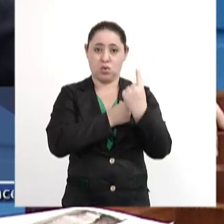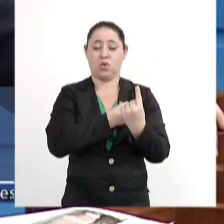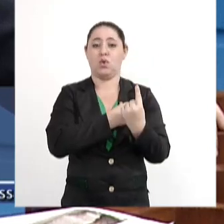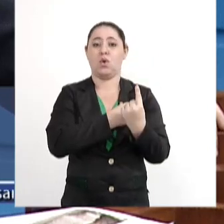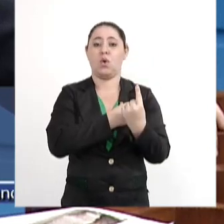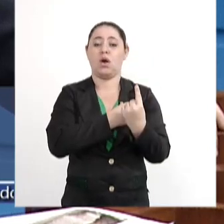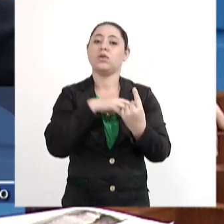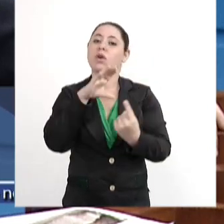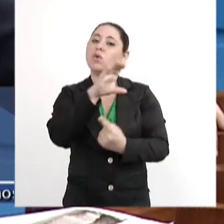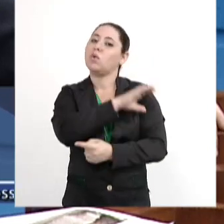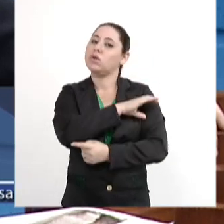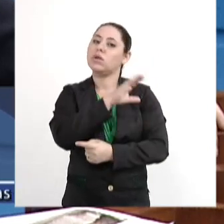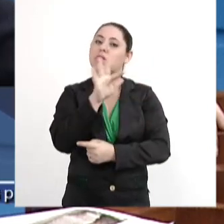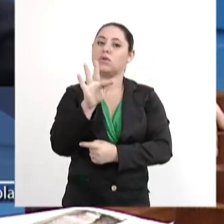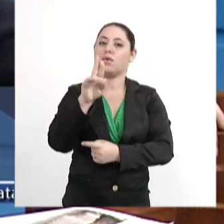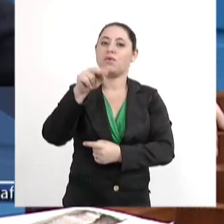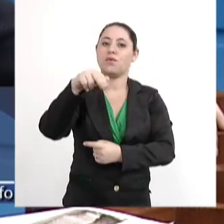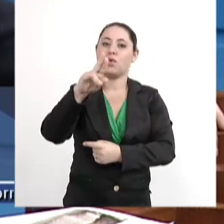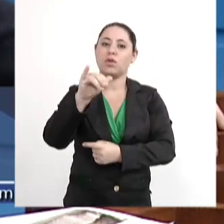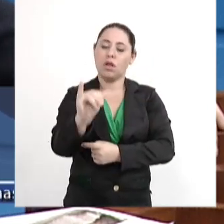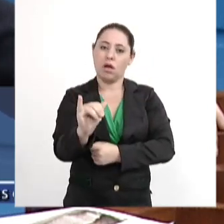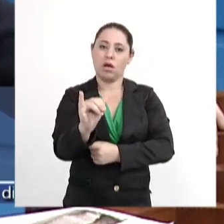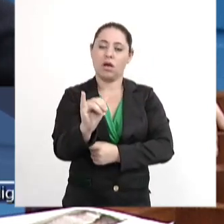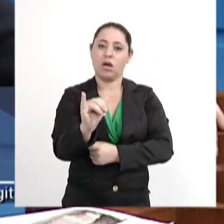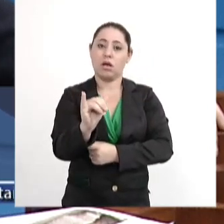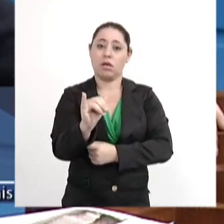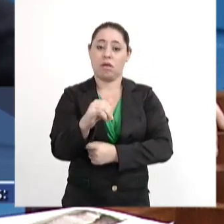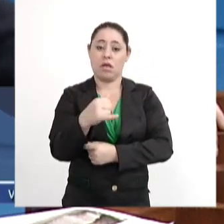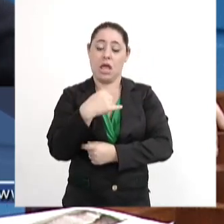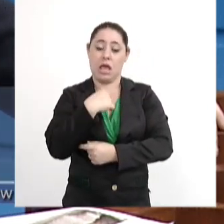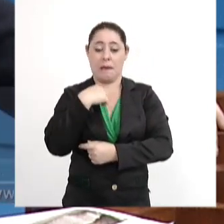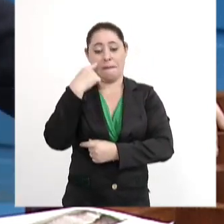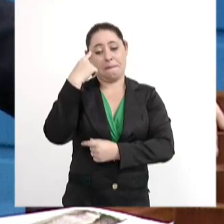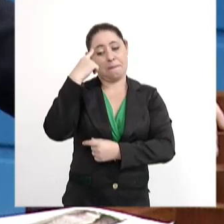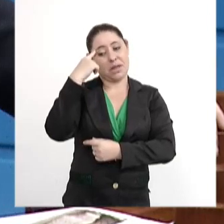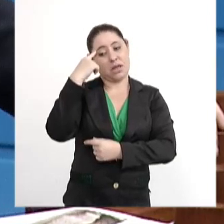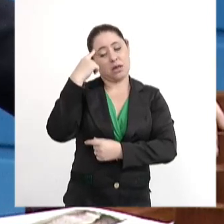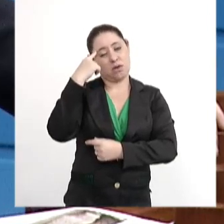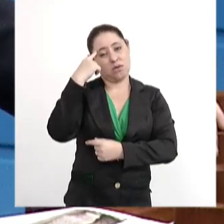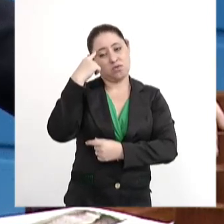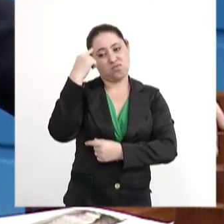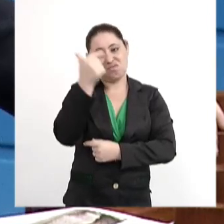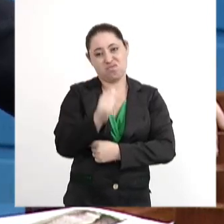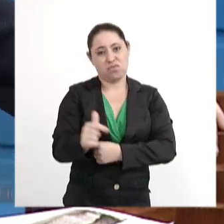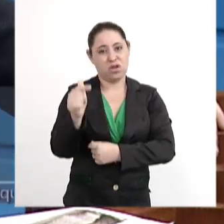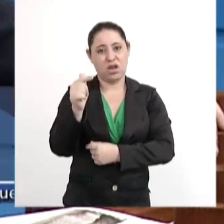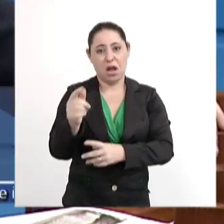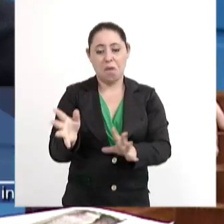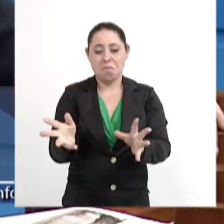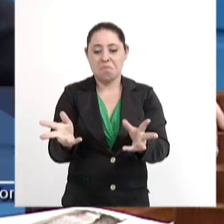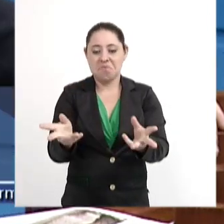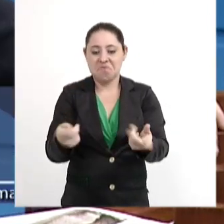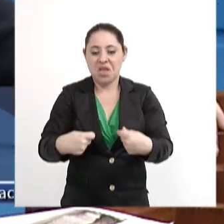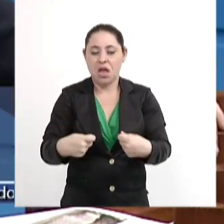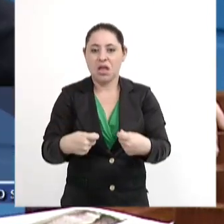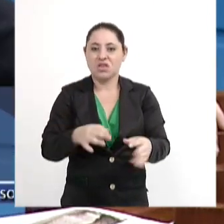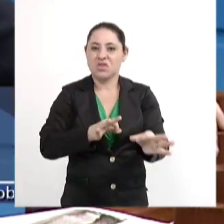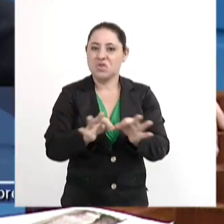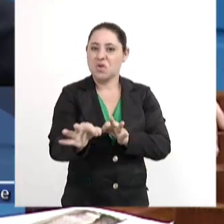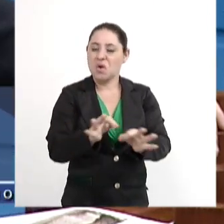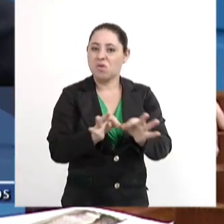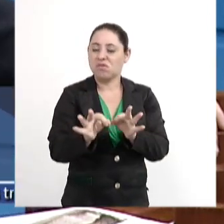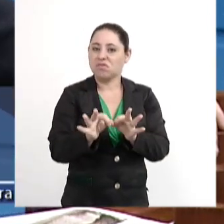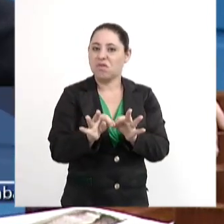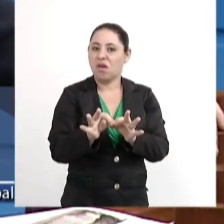na coordenação da FUNAI, a meu ver, sem condições de gerenciar